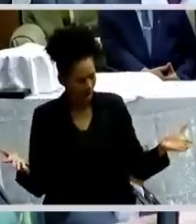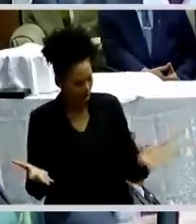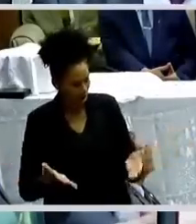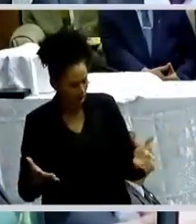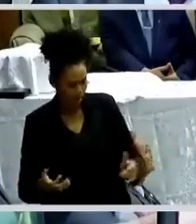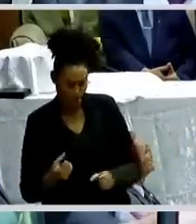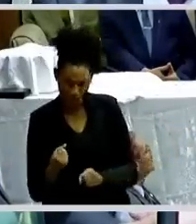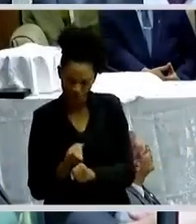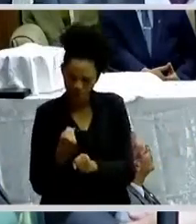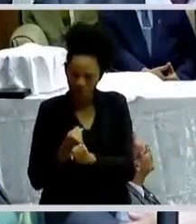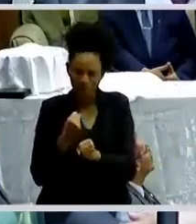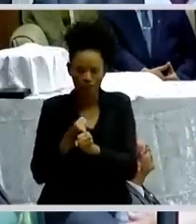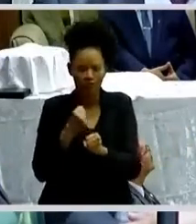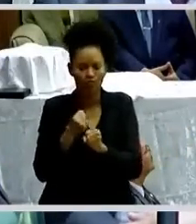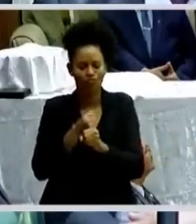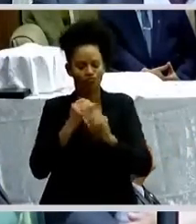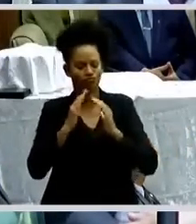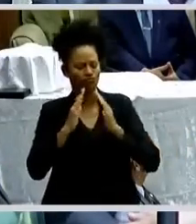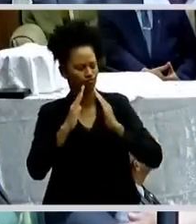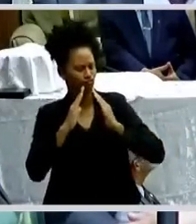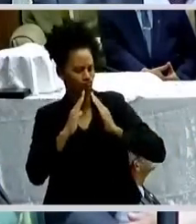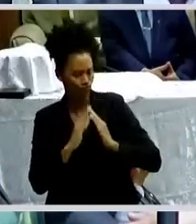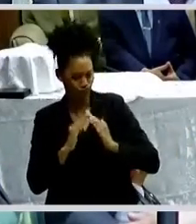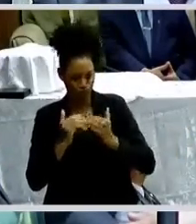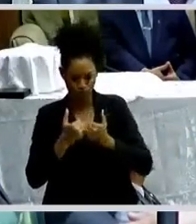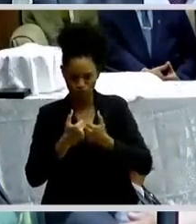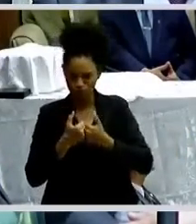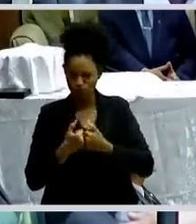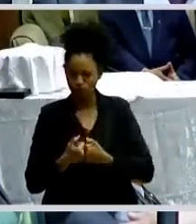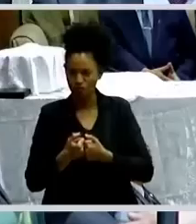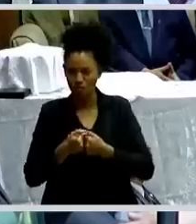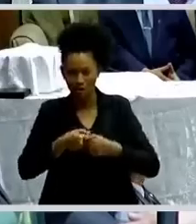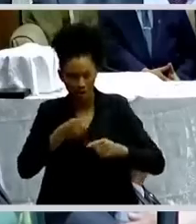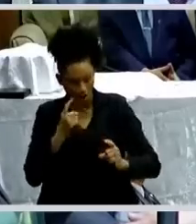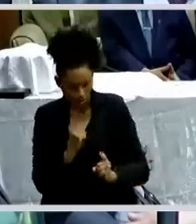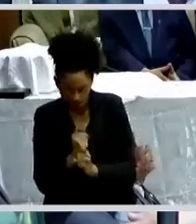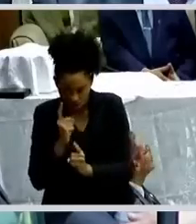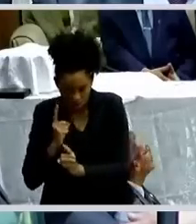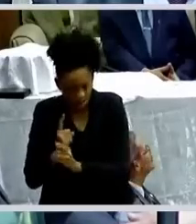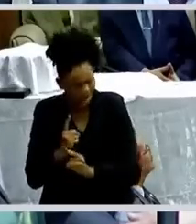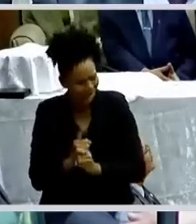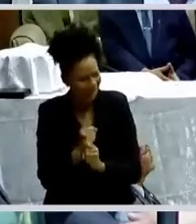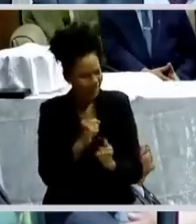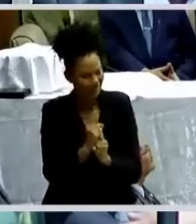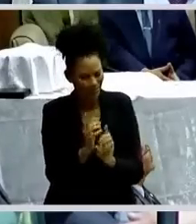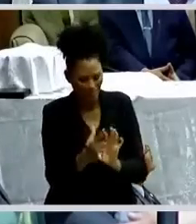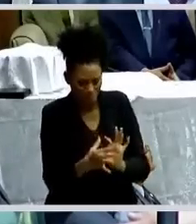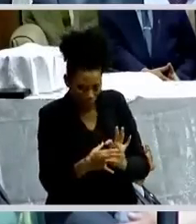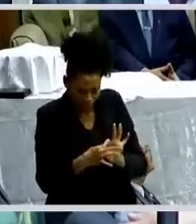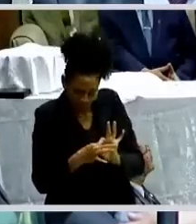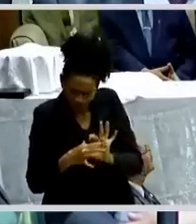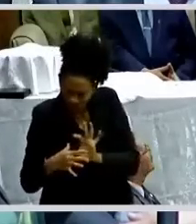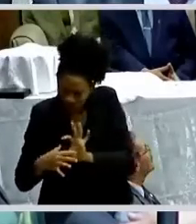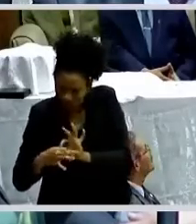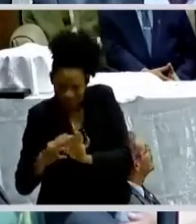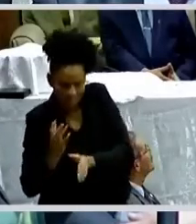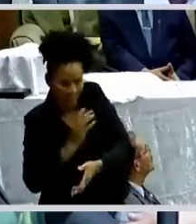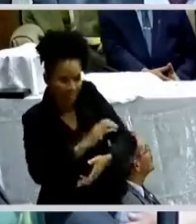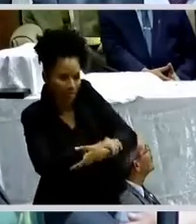construir o templo. Então ele encontra aliados de várias maneiras,